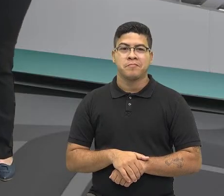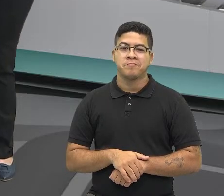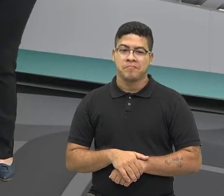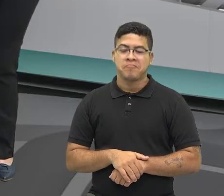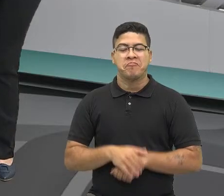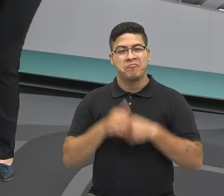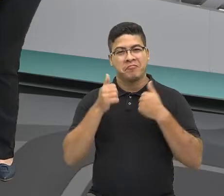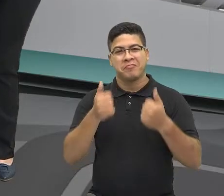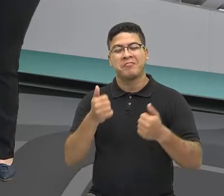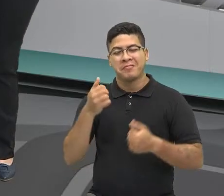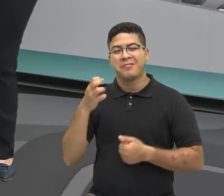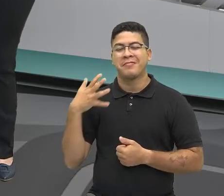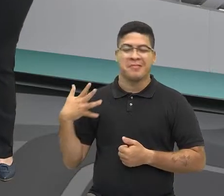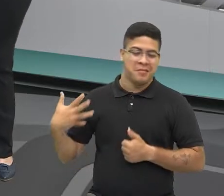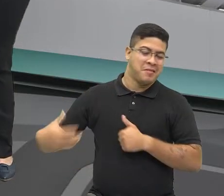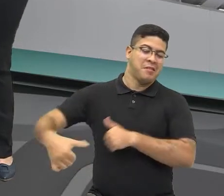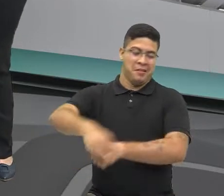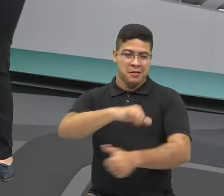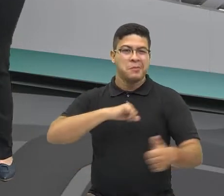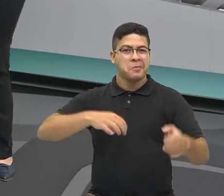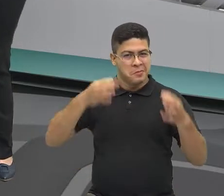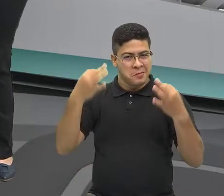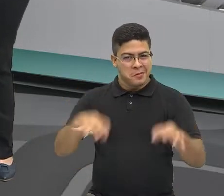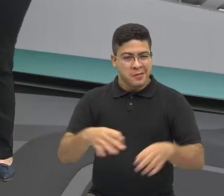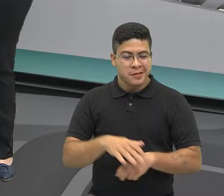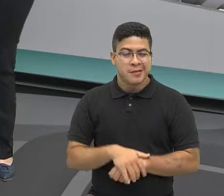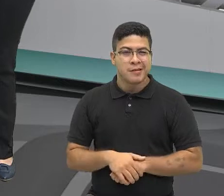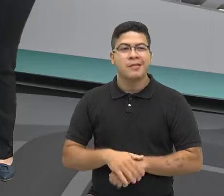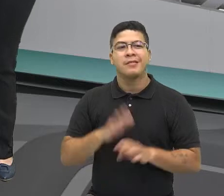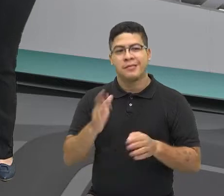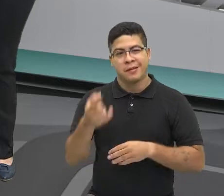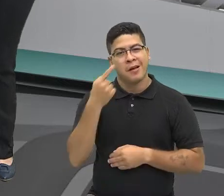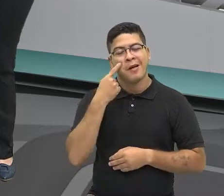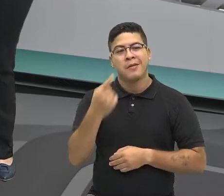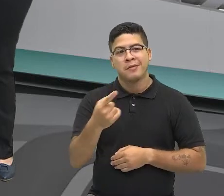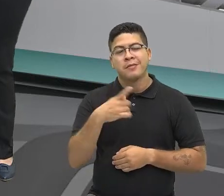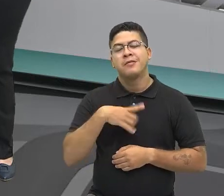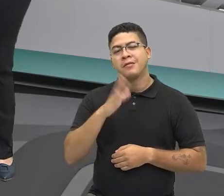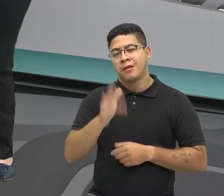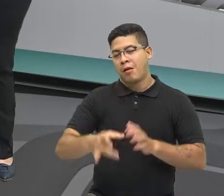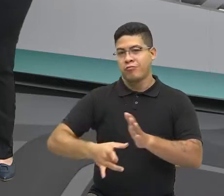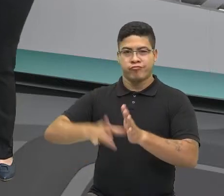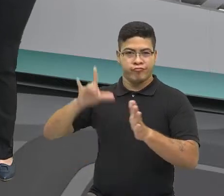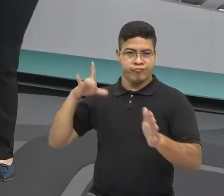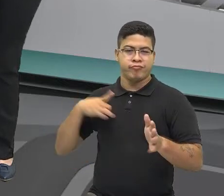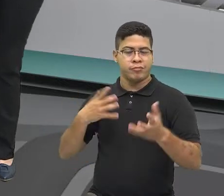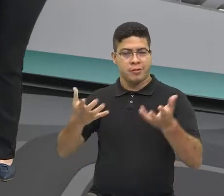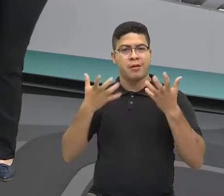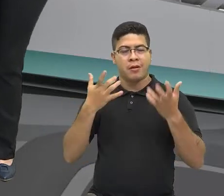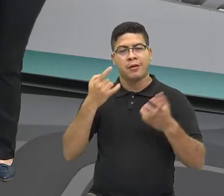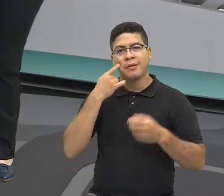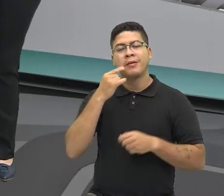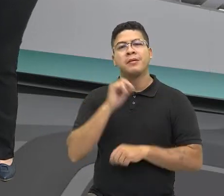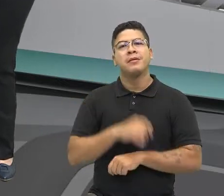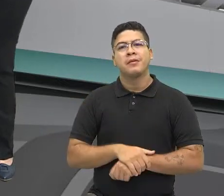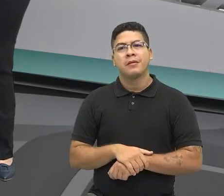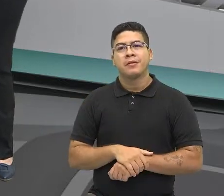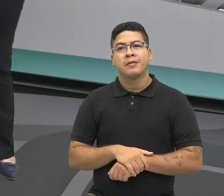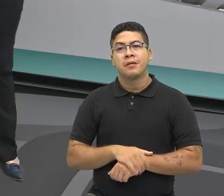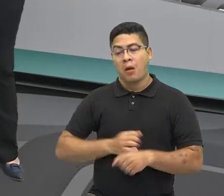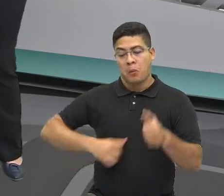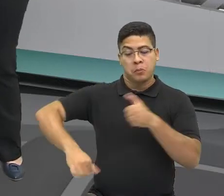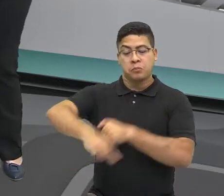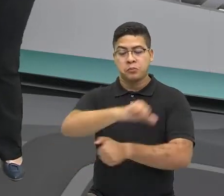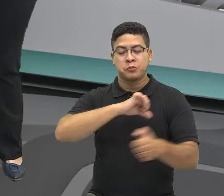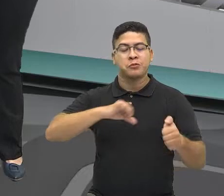Olha só, e que mudança é esta, né? Nós já vimos, desde o pré-modernismo, que eles querem, né,